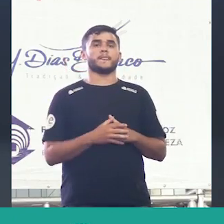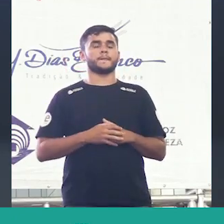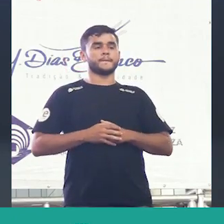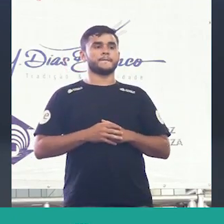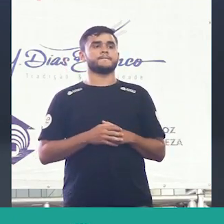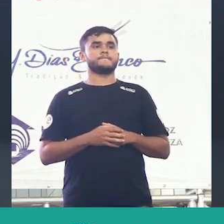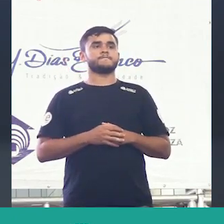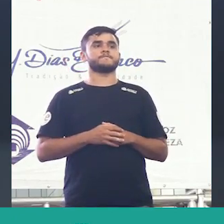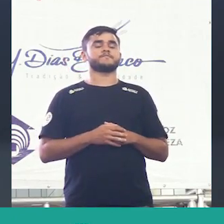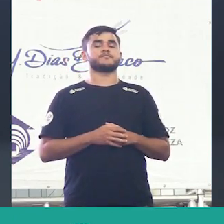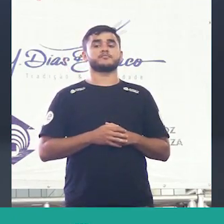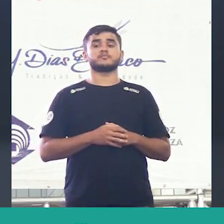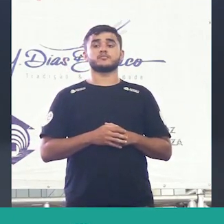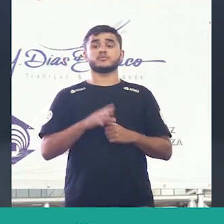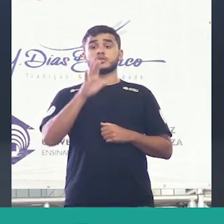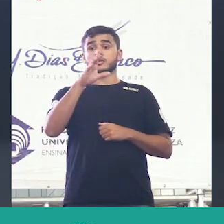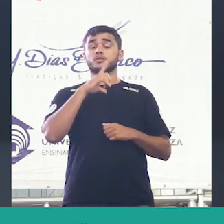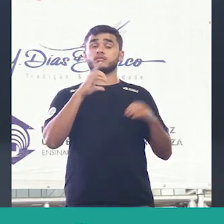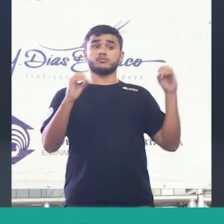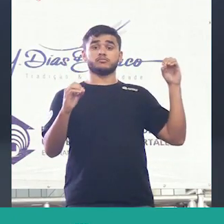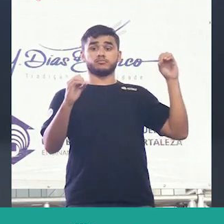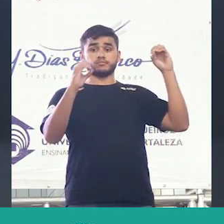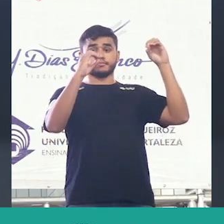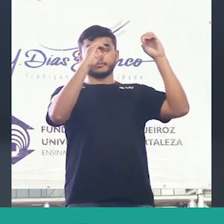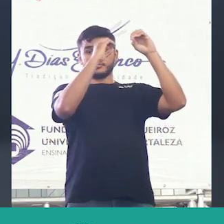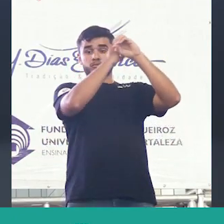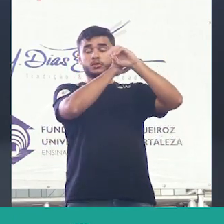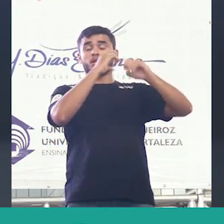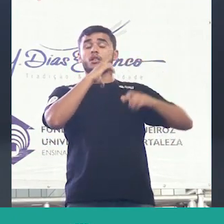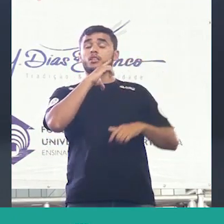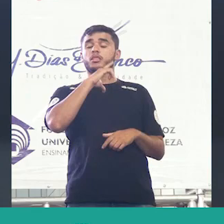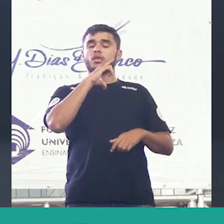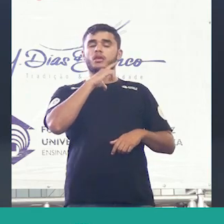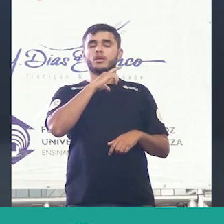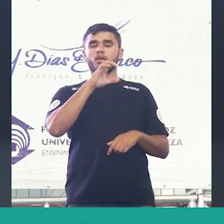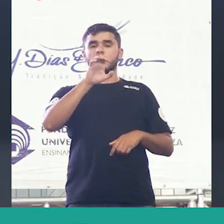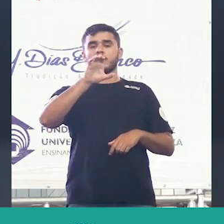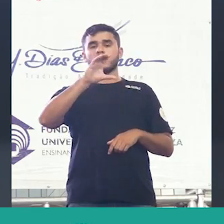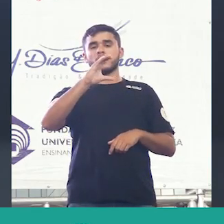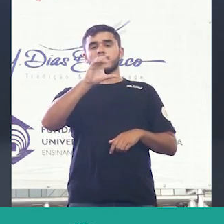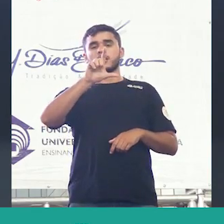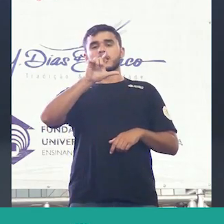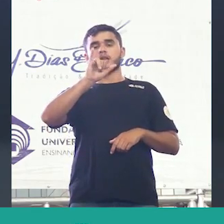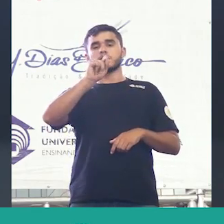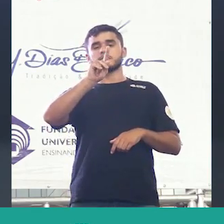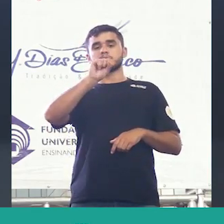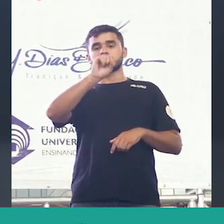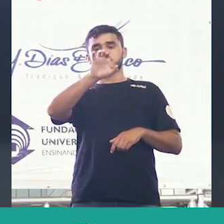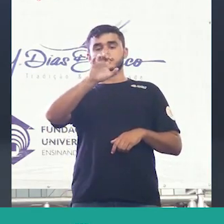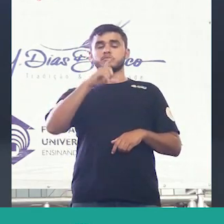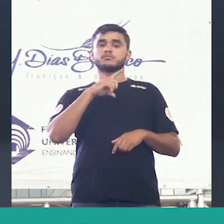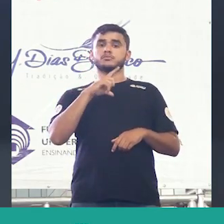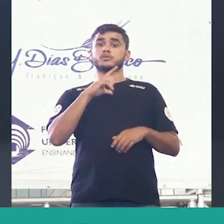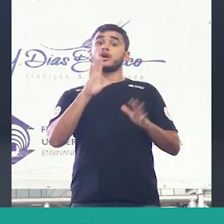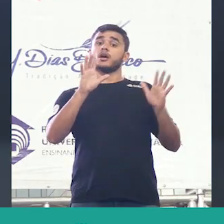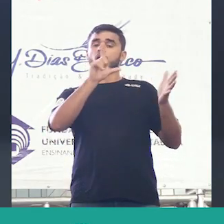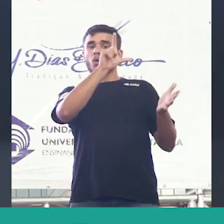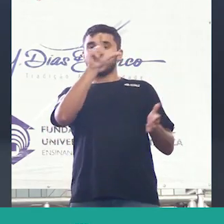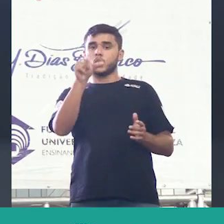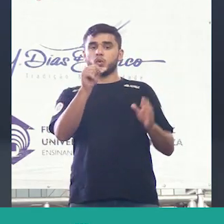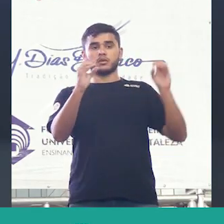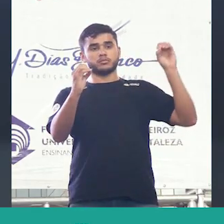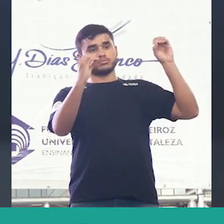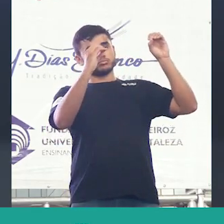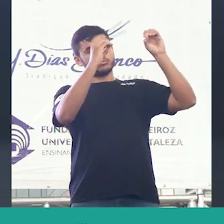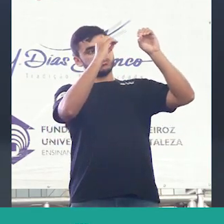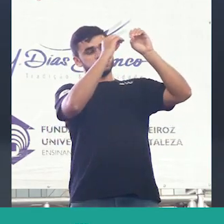Questão de número 2. Num eclipse total do Sol, a sombra da Lua vai cobrir certas